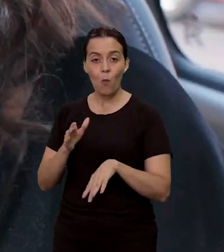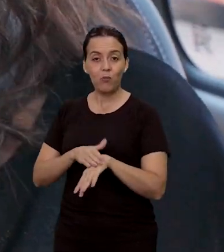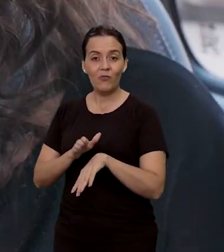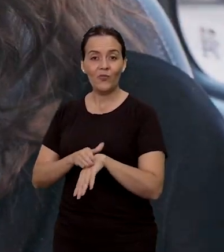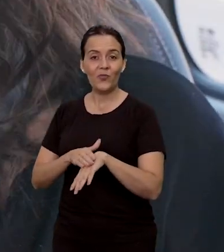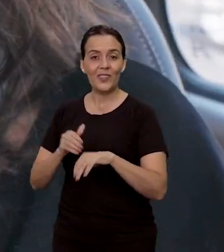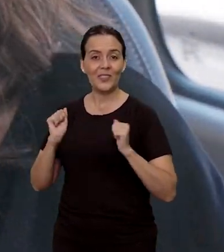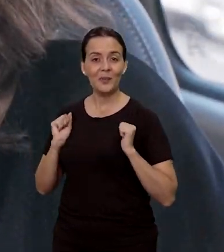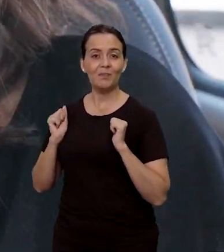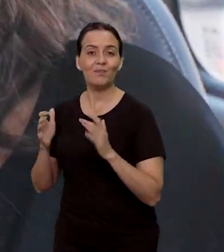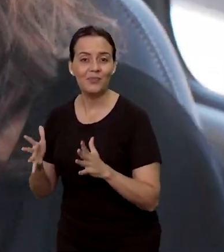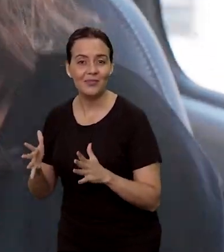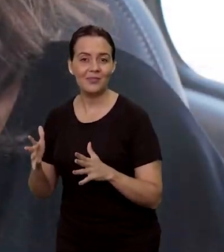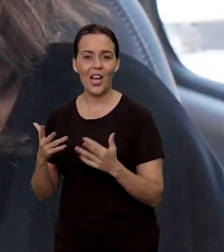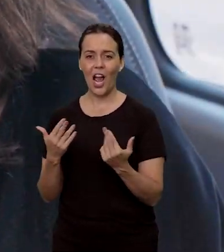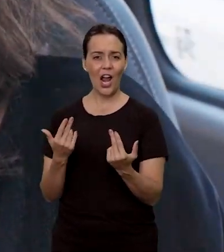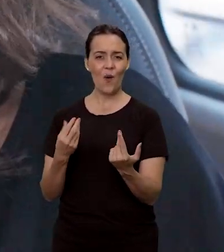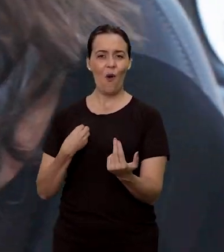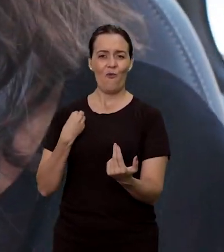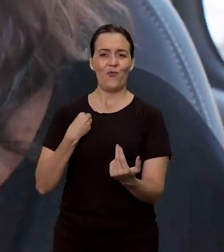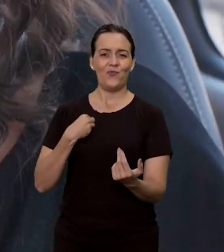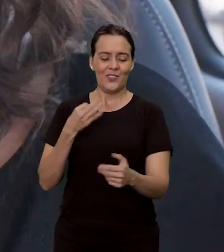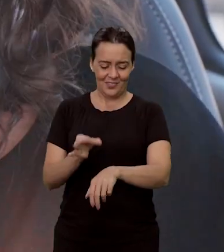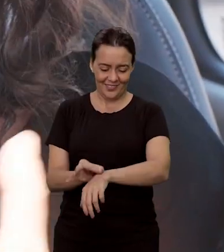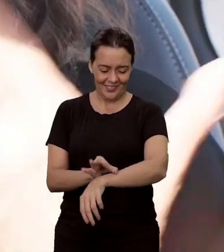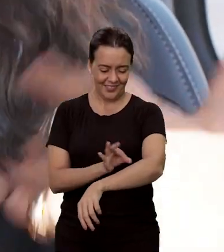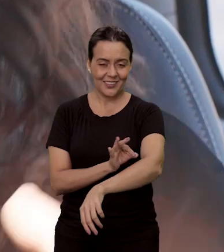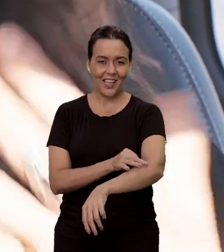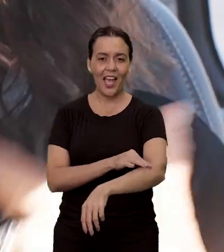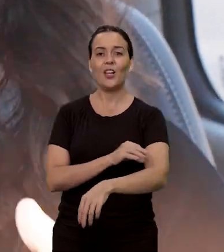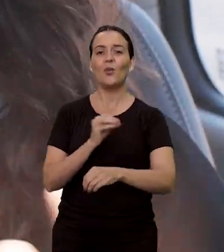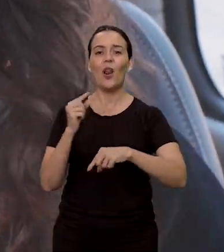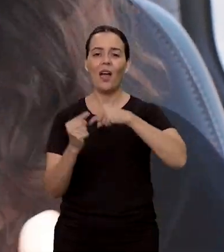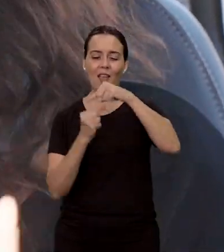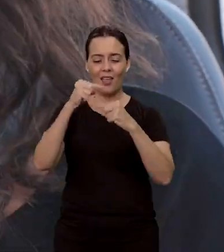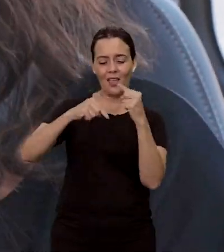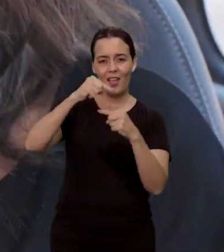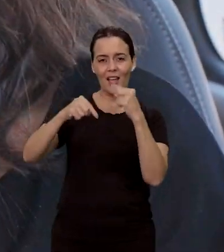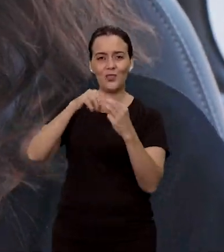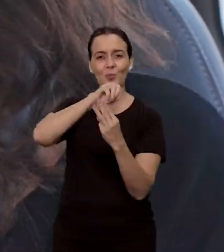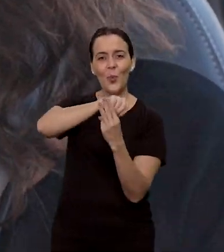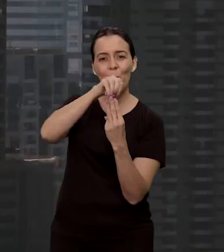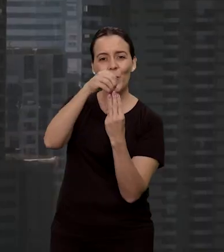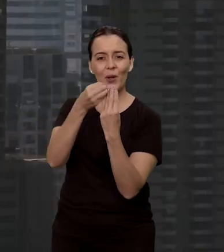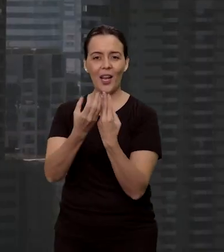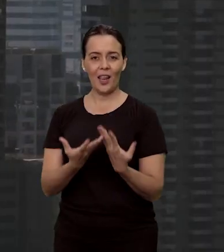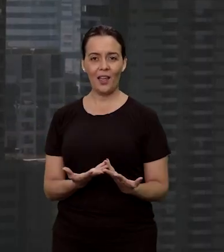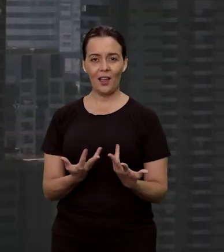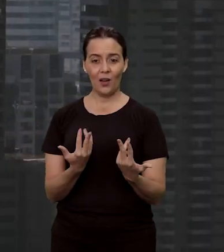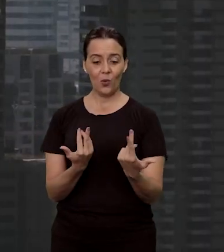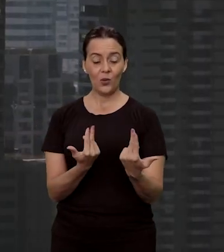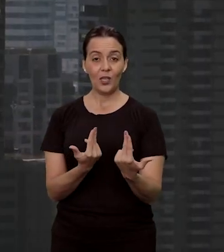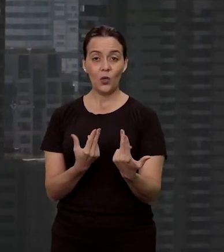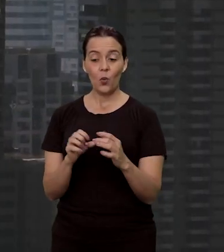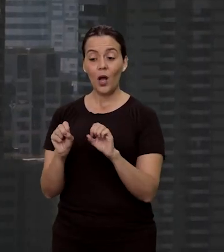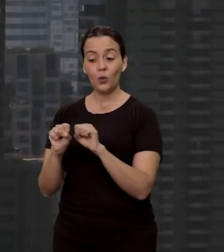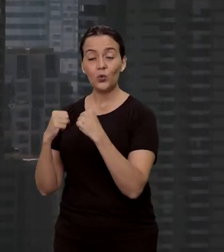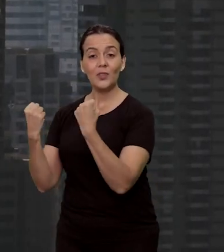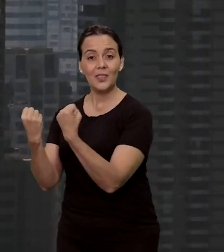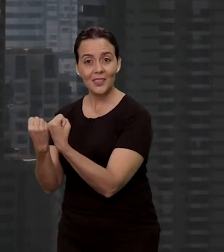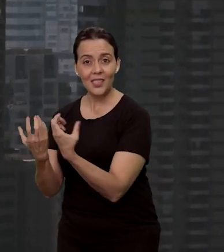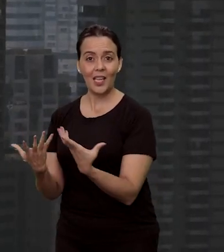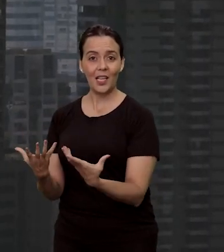átomo, molécula, célula, órgão, organismo. E a mesma coisa também nas sociedades, que vai indivíduo,